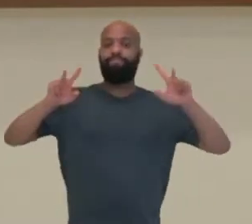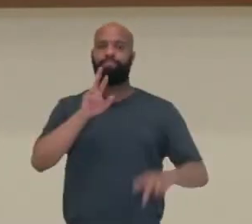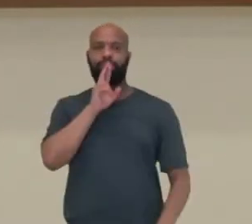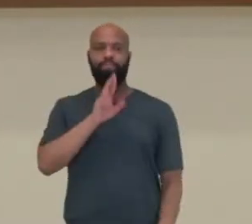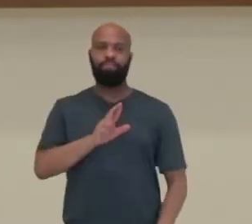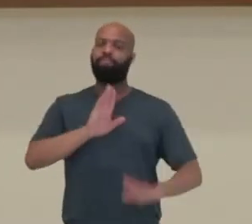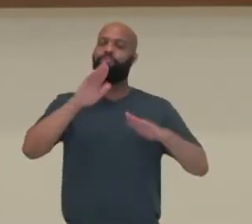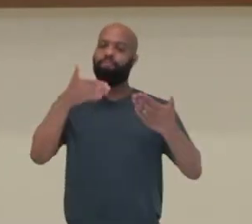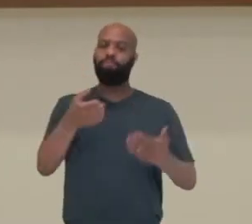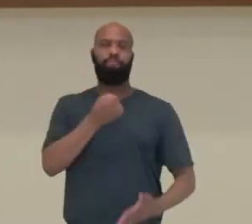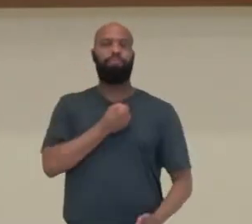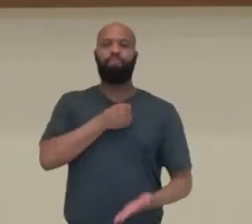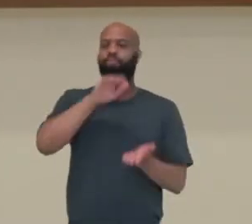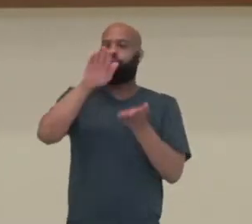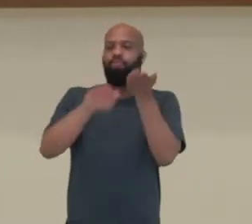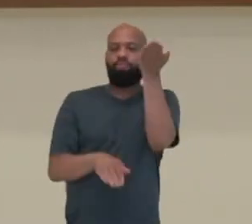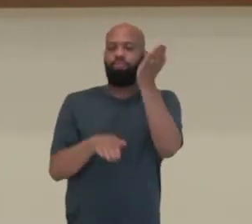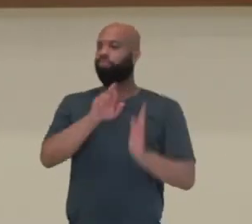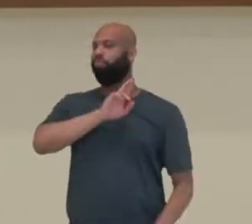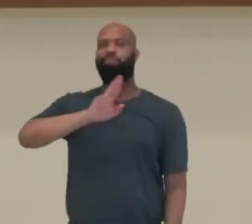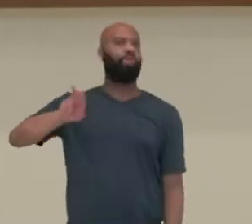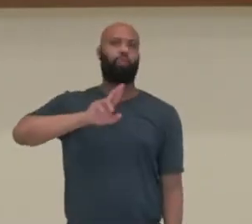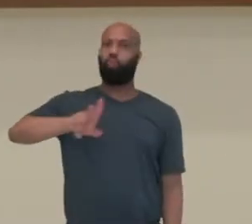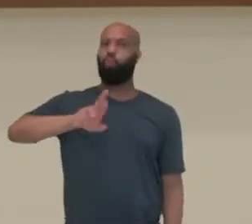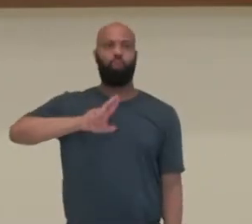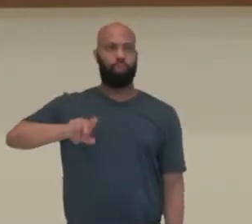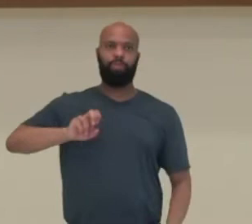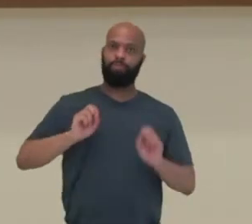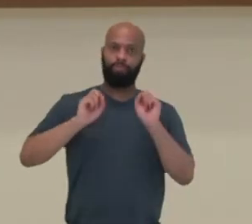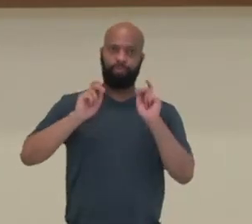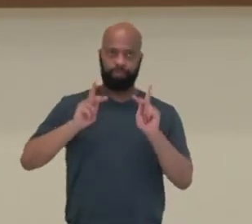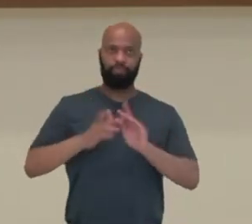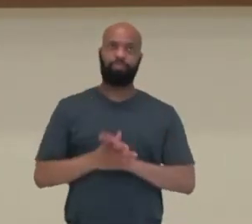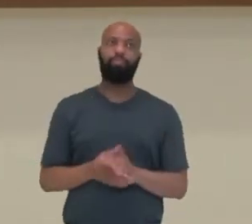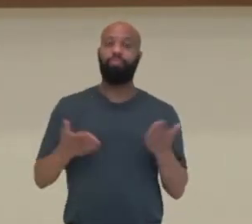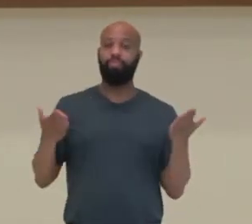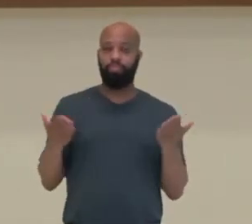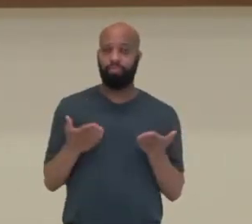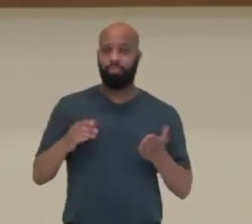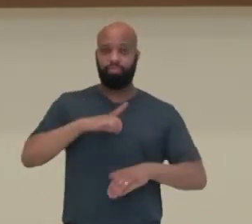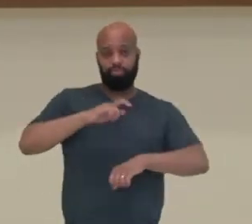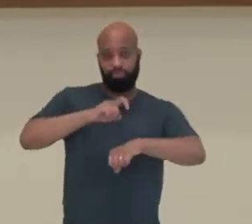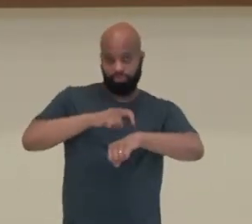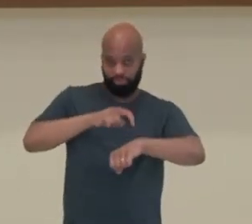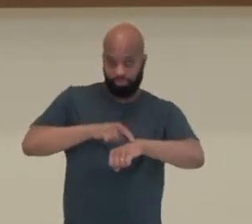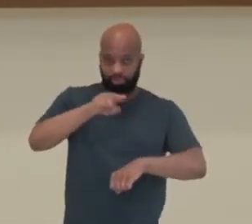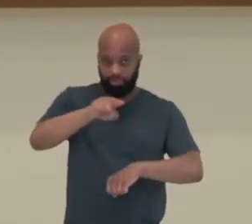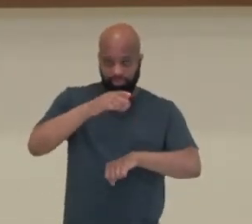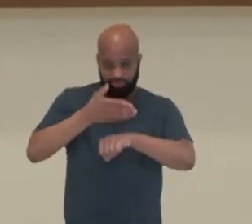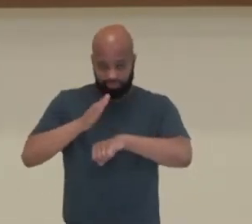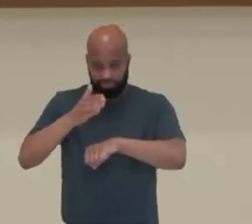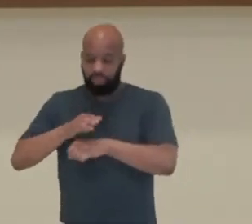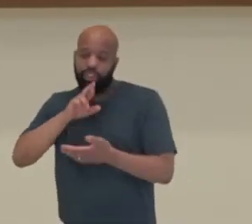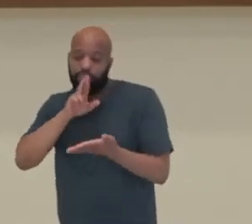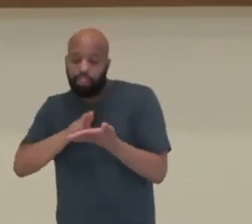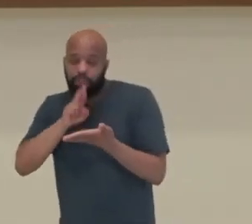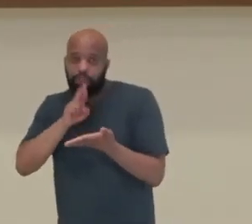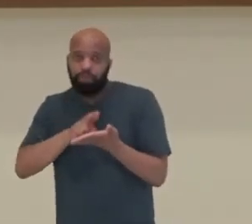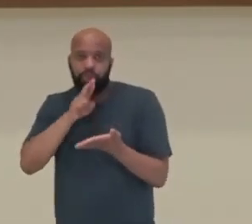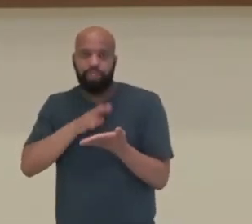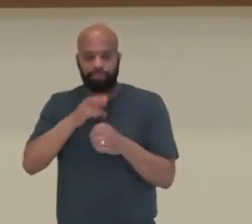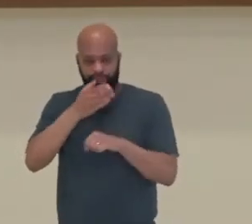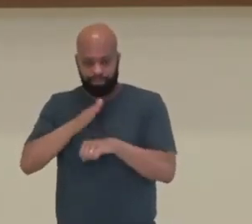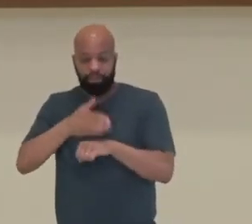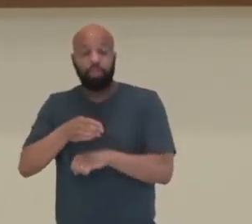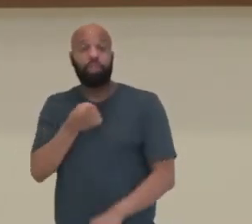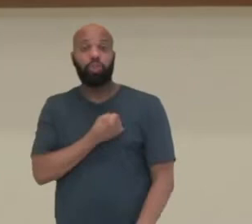são inversamente proporcionais, ok? Então a professora vai dar um tempinho para você resolver o